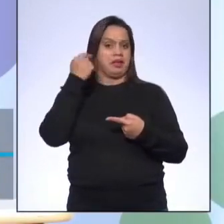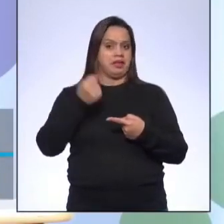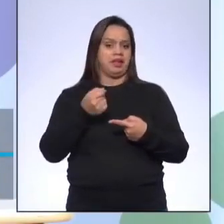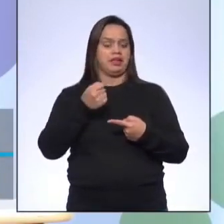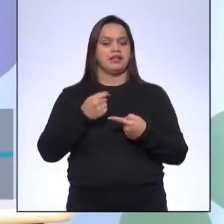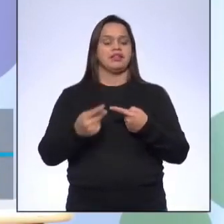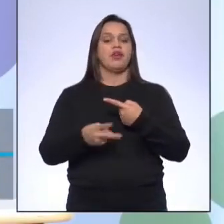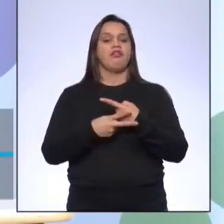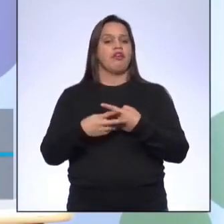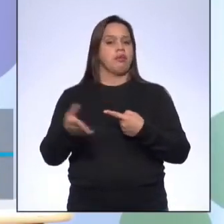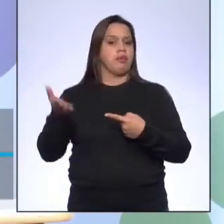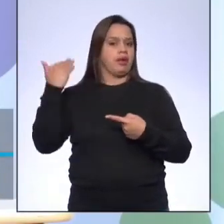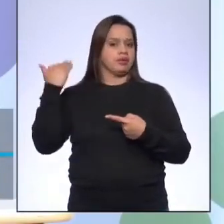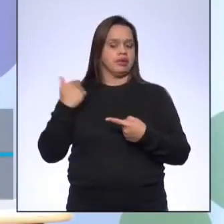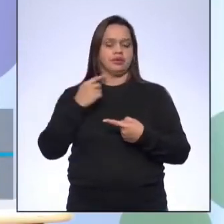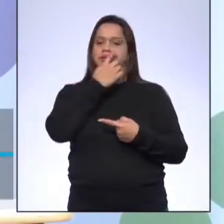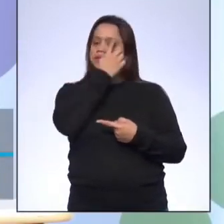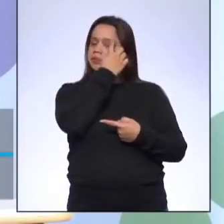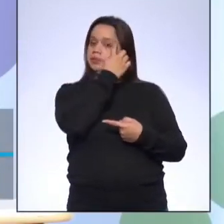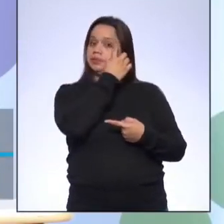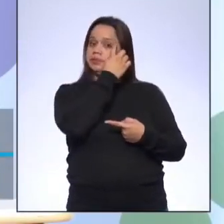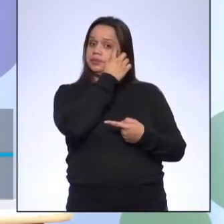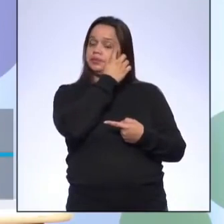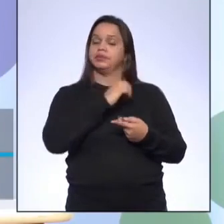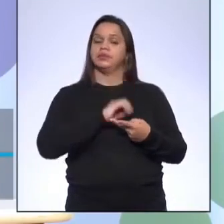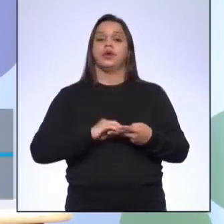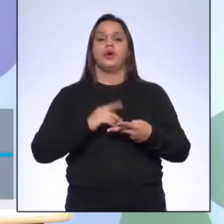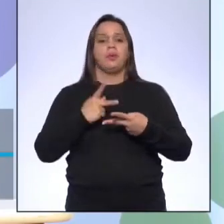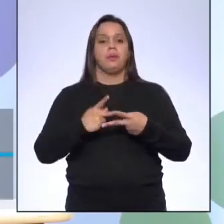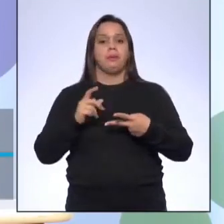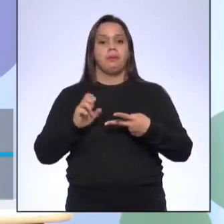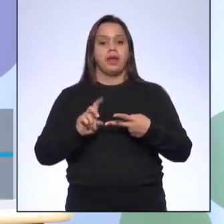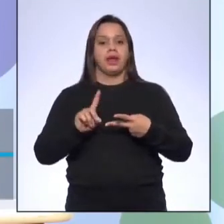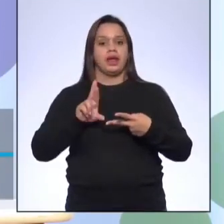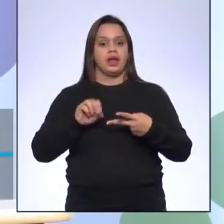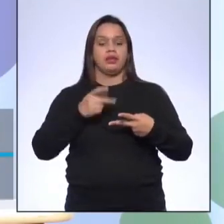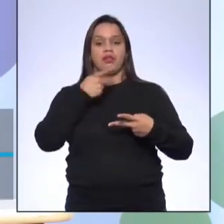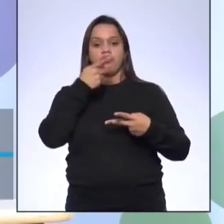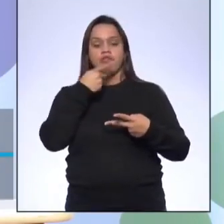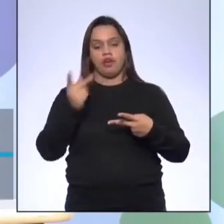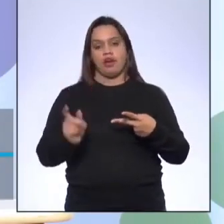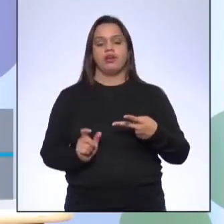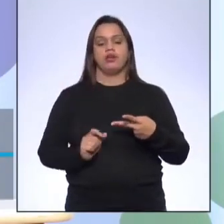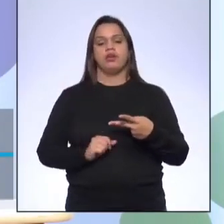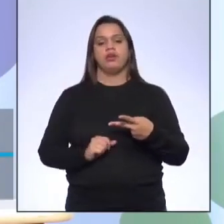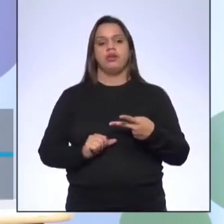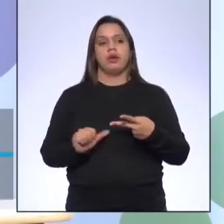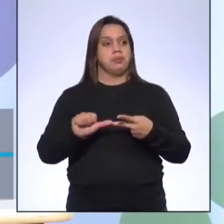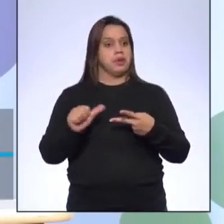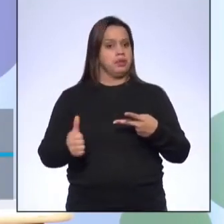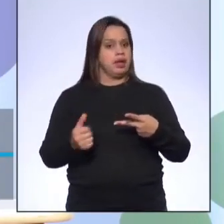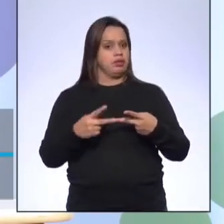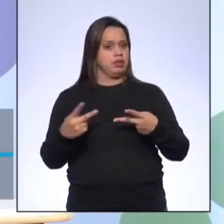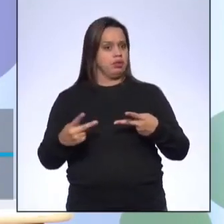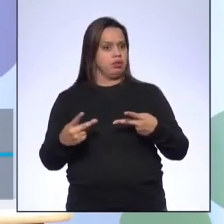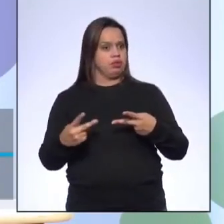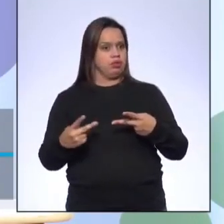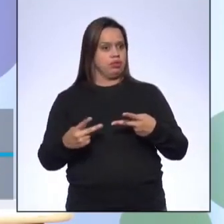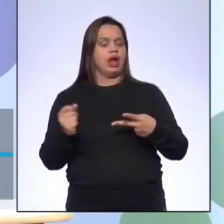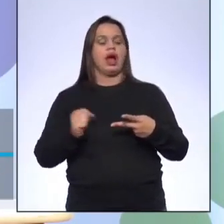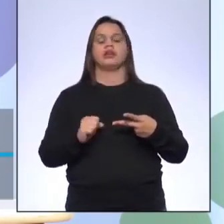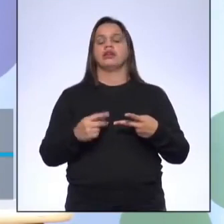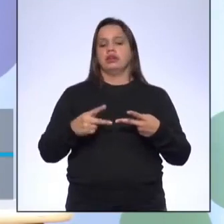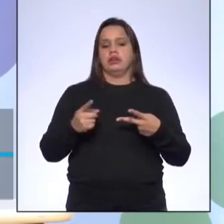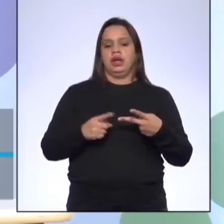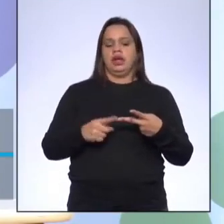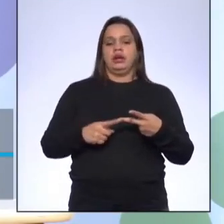verbos do passado, né? O Pedro falou também, da primeira ainda ou da segunda, professora? Da segunda da agora. Segunda. O Pedro falou